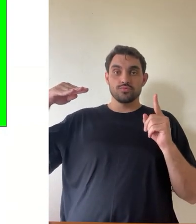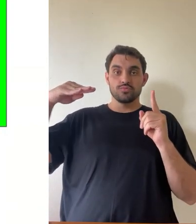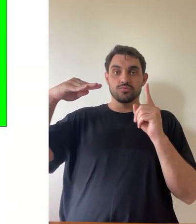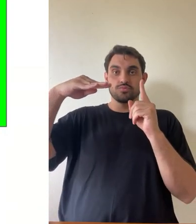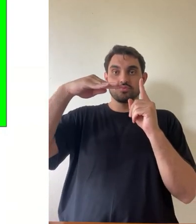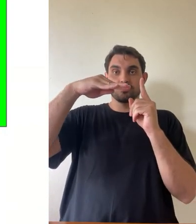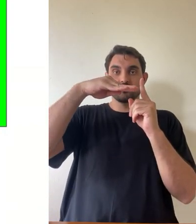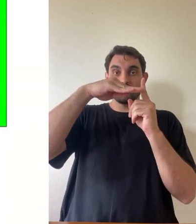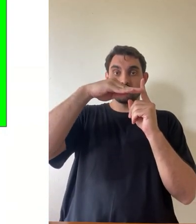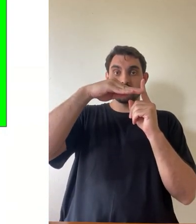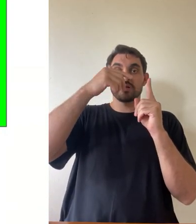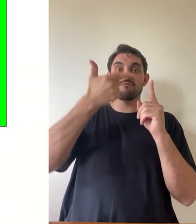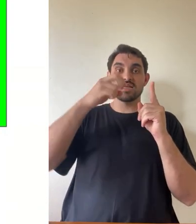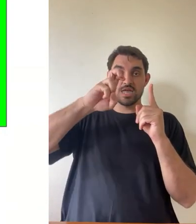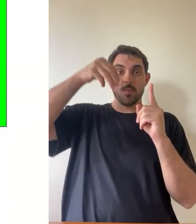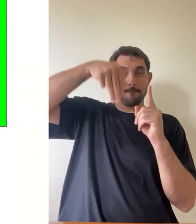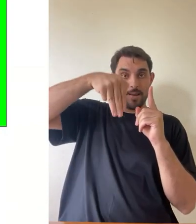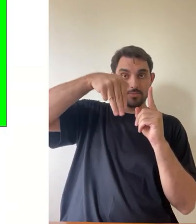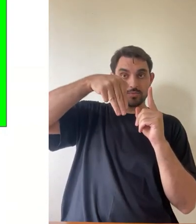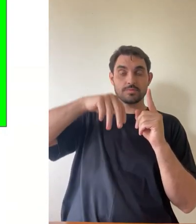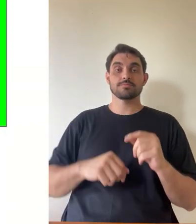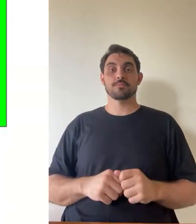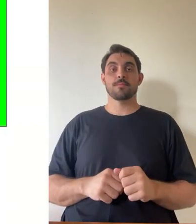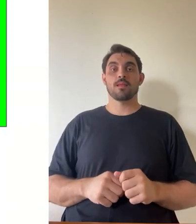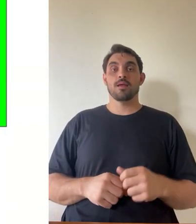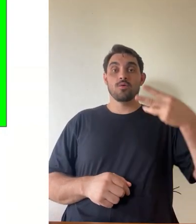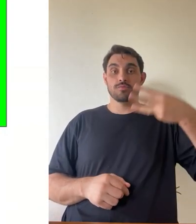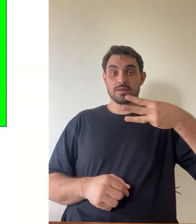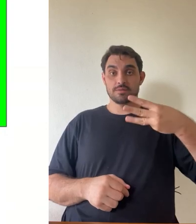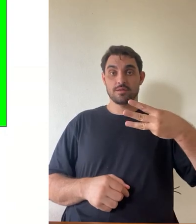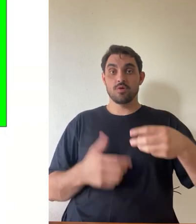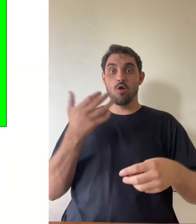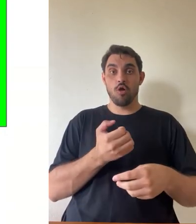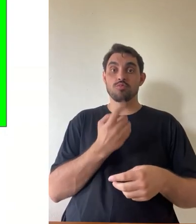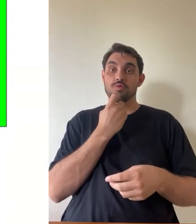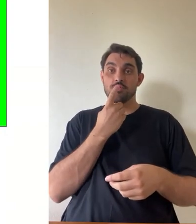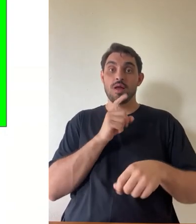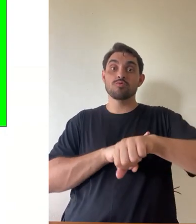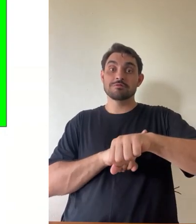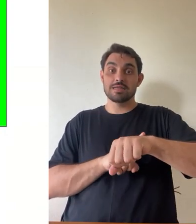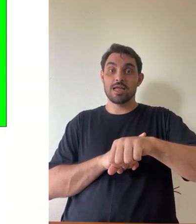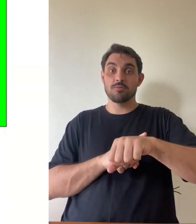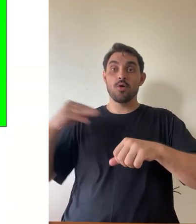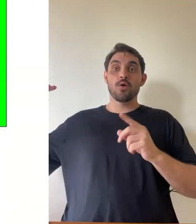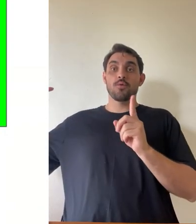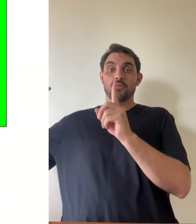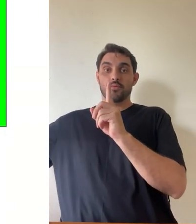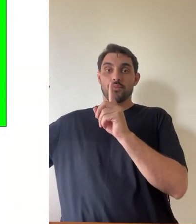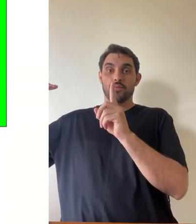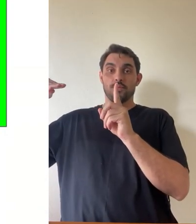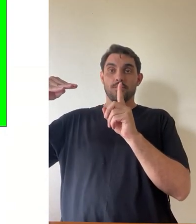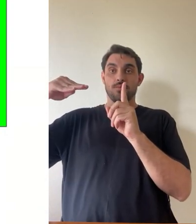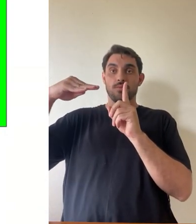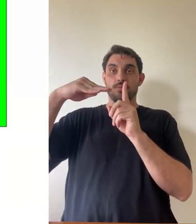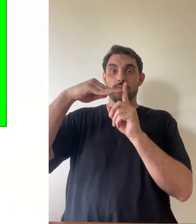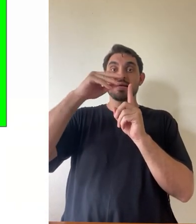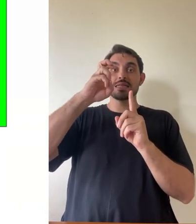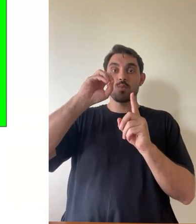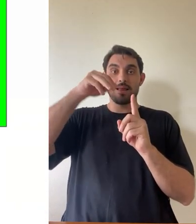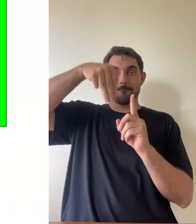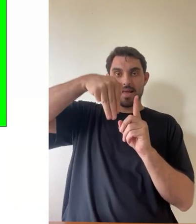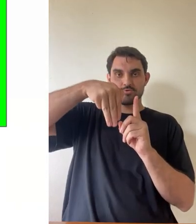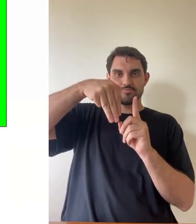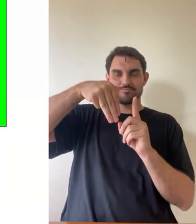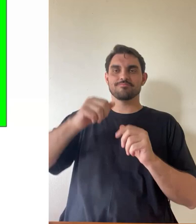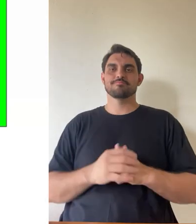na posição 25 metros, e o cronômetro vermelho vai marcar o tempo até que o móvel chegue na posição